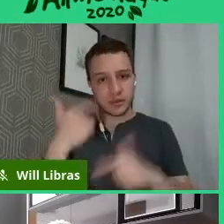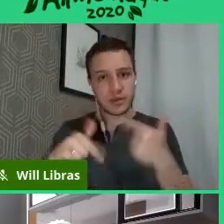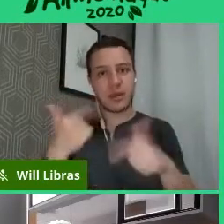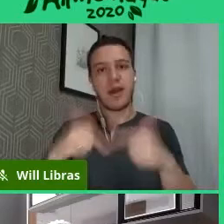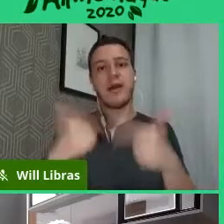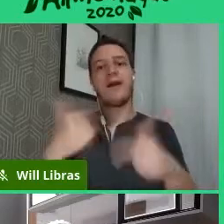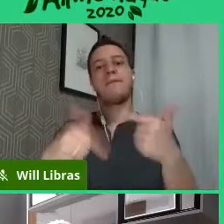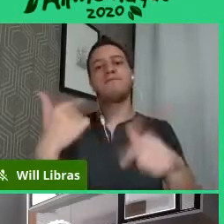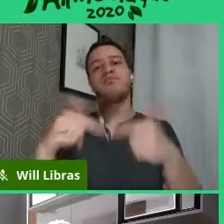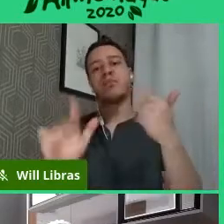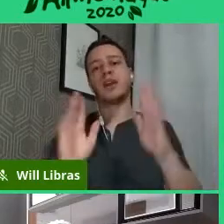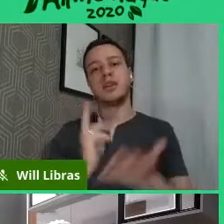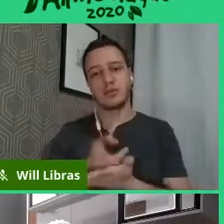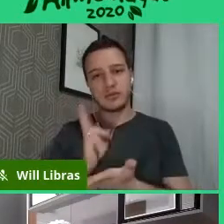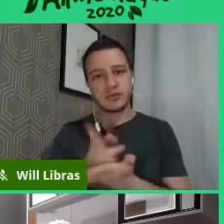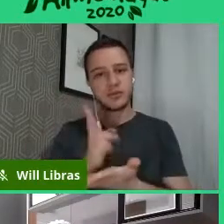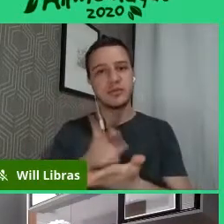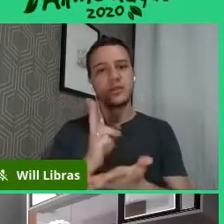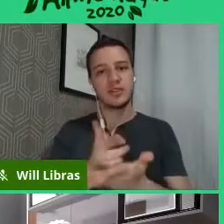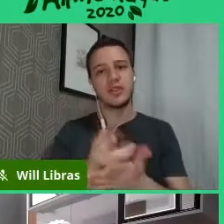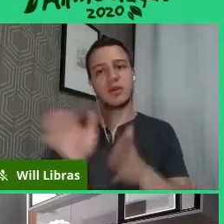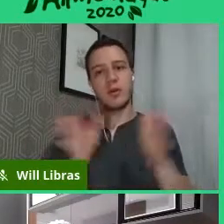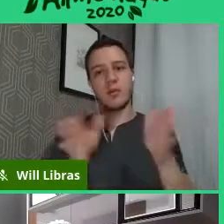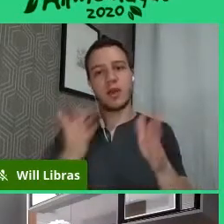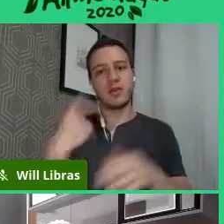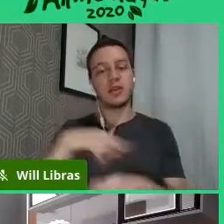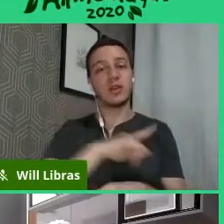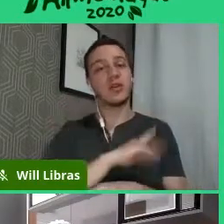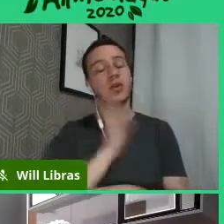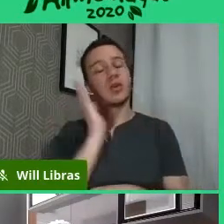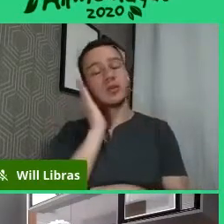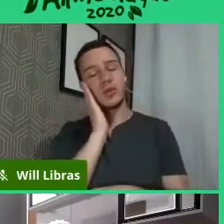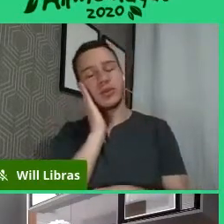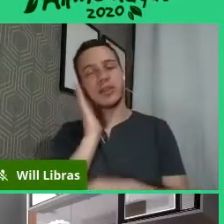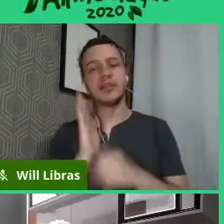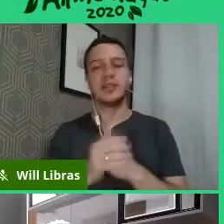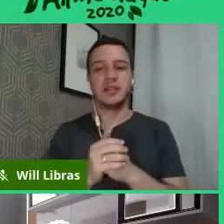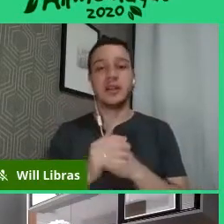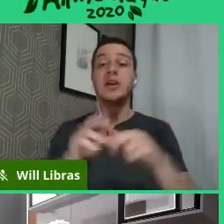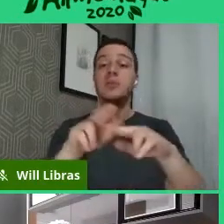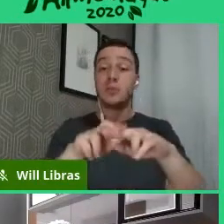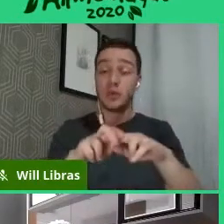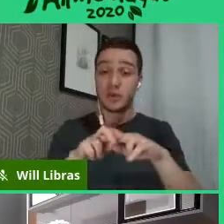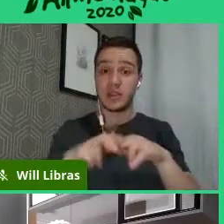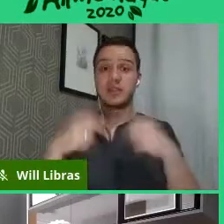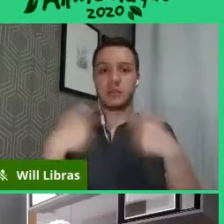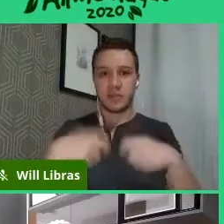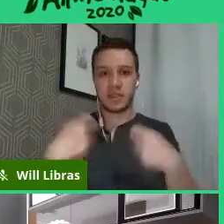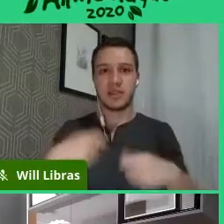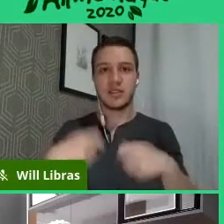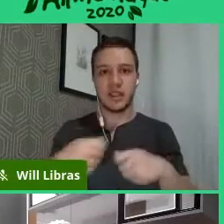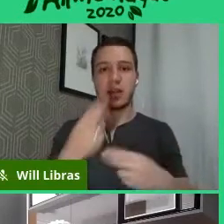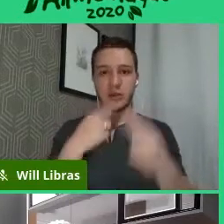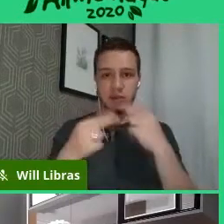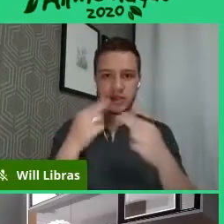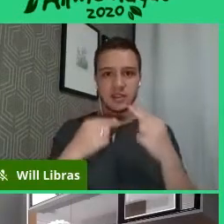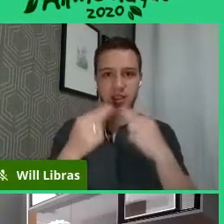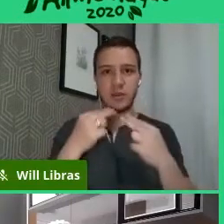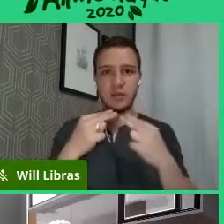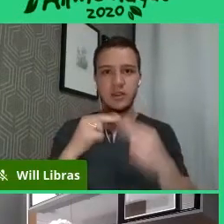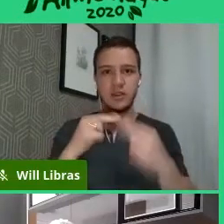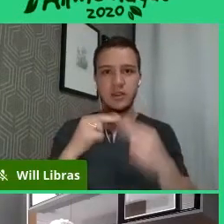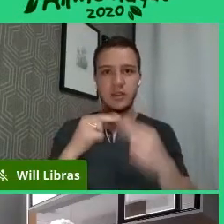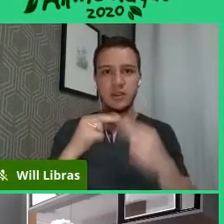importantes continuando acontecendo no nosso organismo enquanto a gente dorme. Então, a gente precisa também se nutrir, né? Ter todas